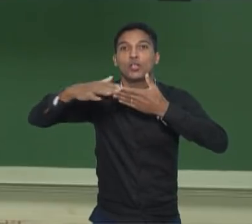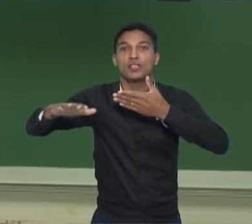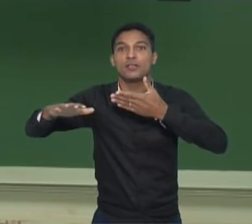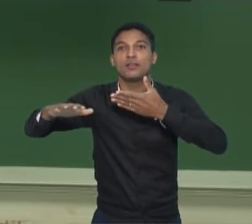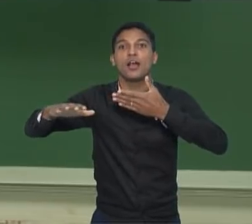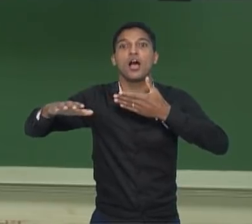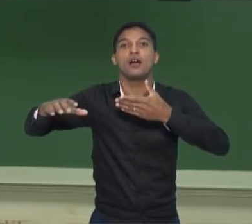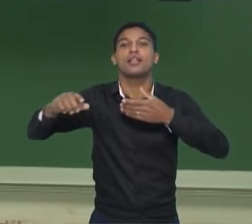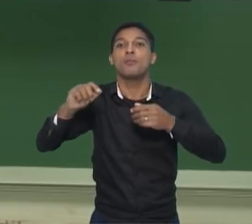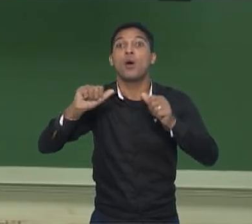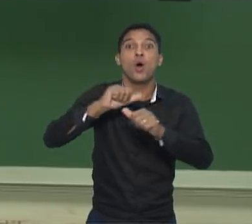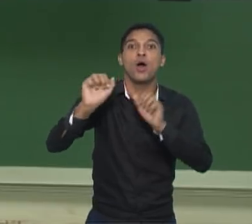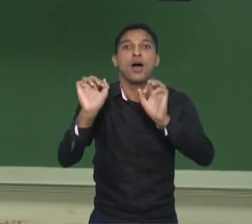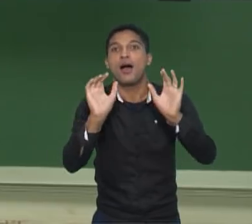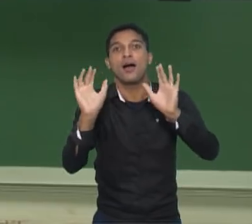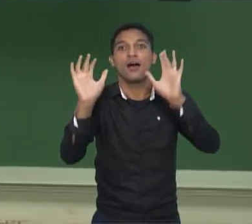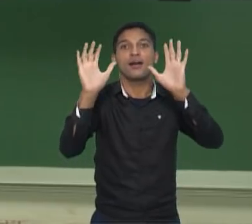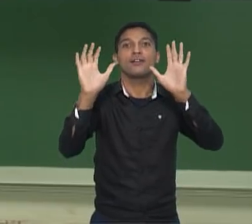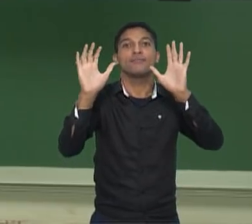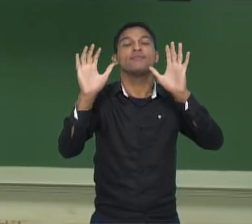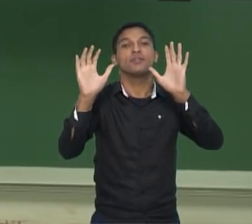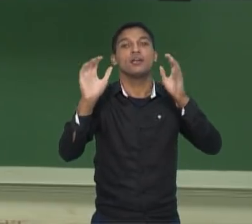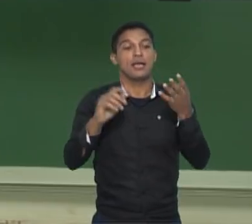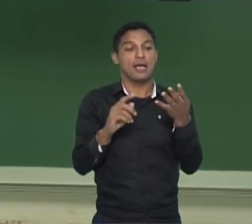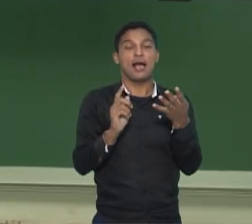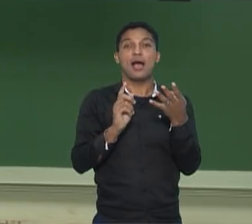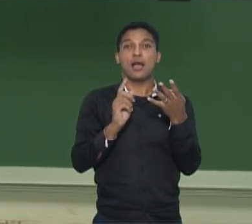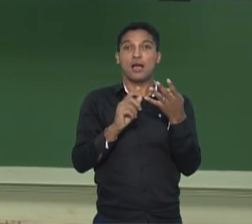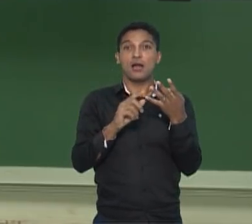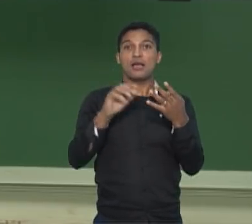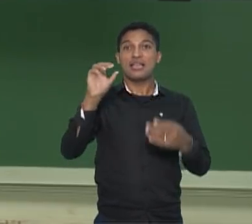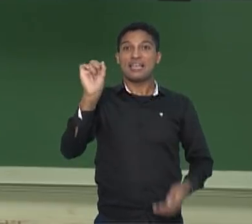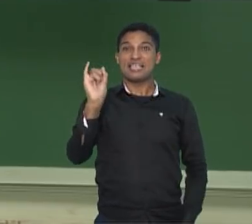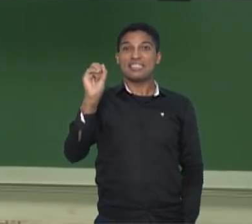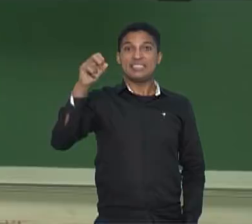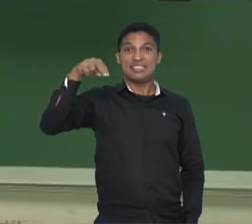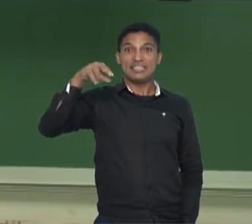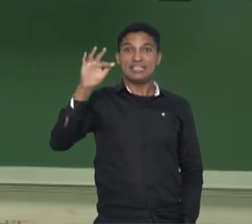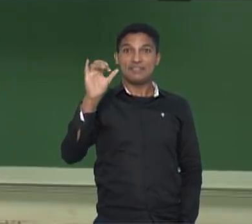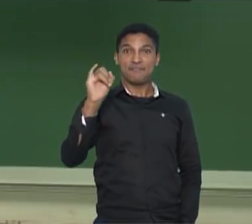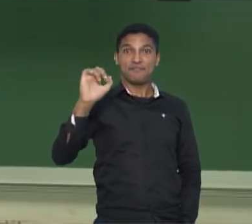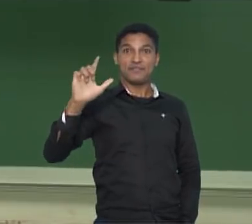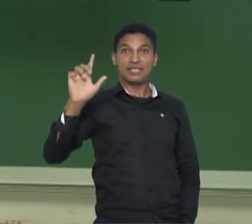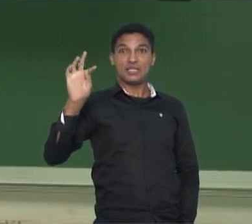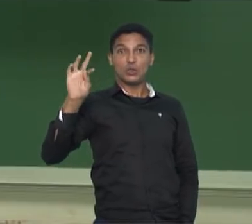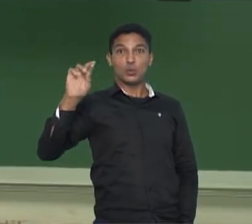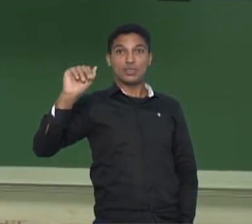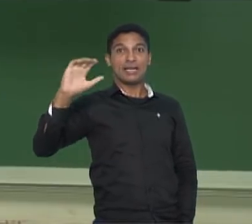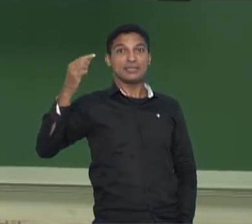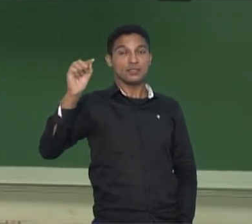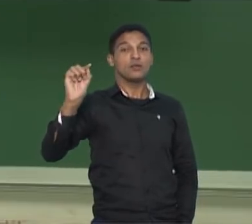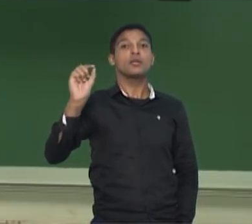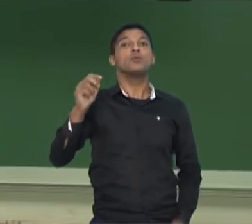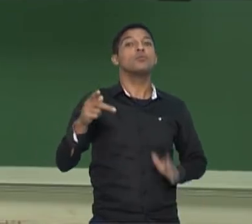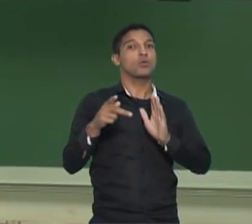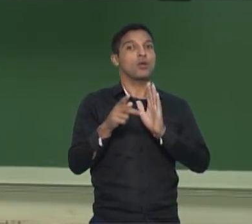a infiltração é o estado líquido da água, devido à